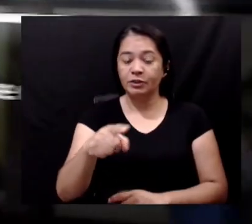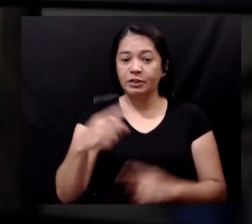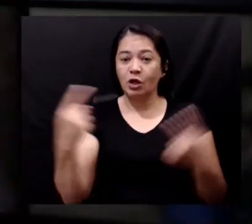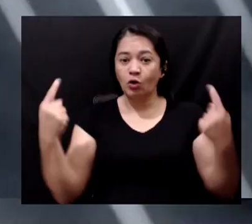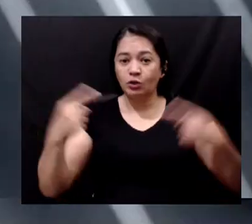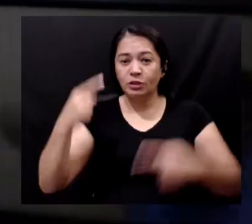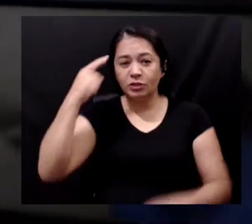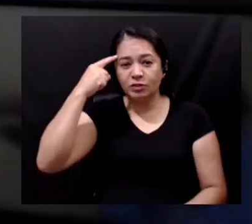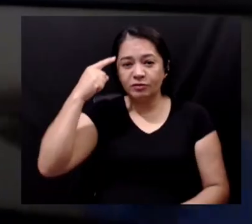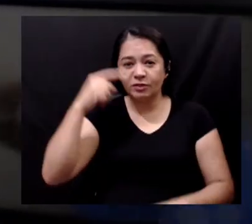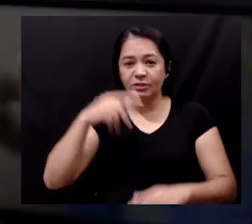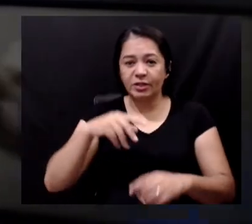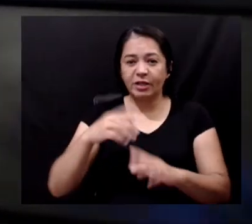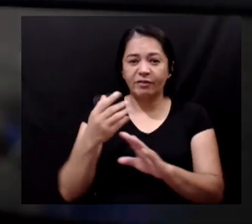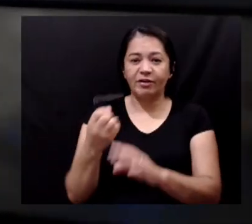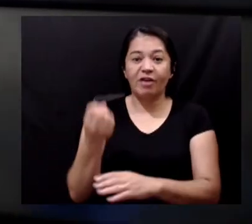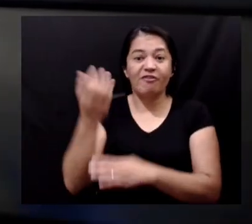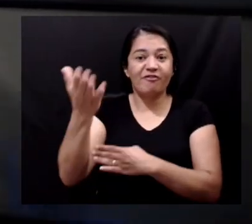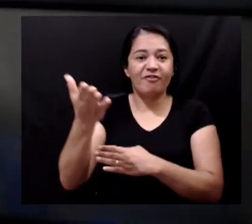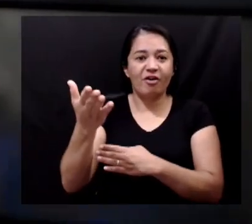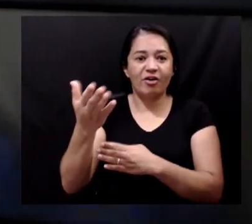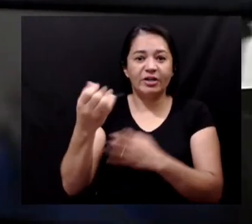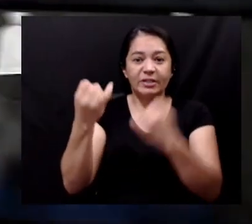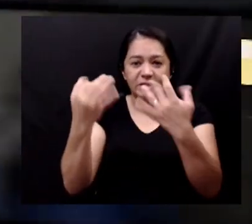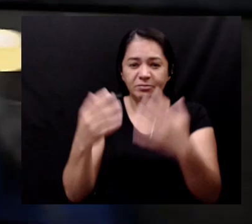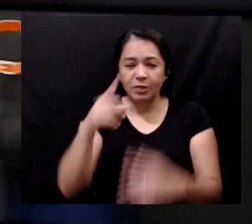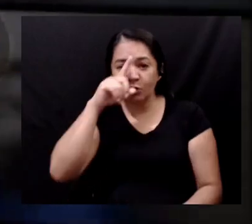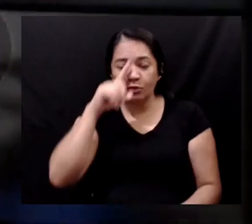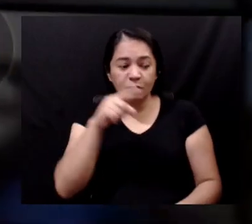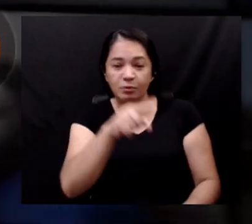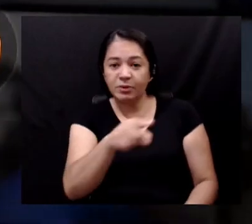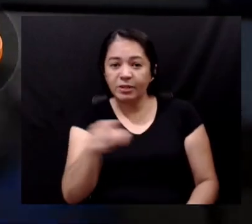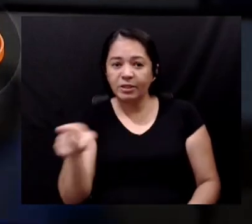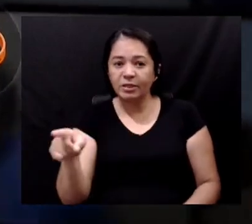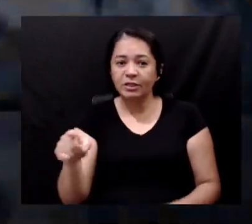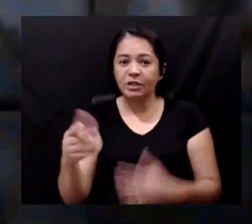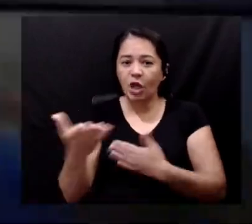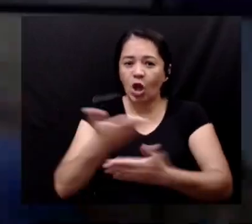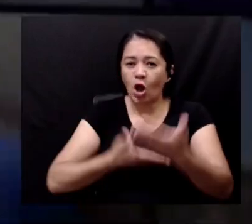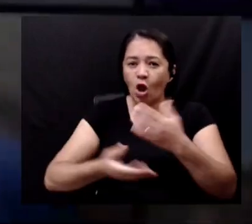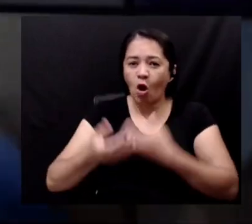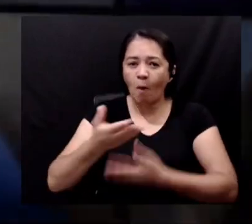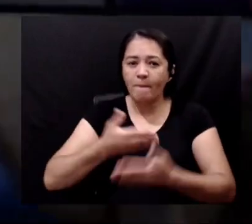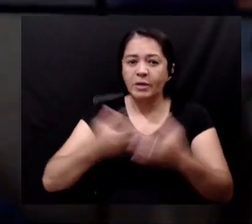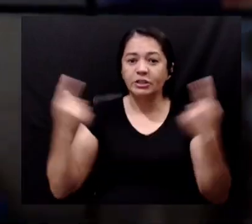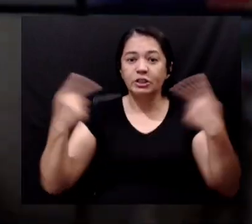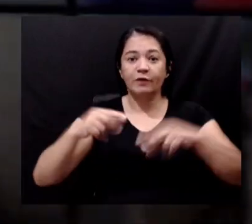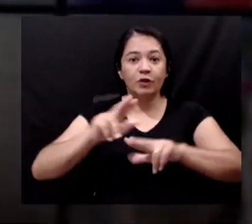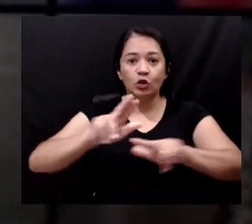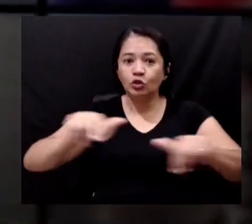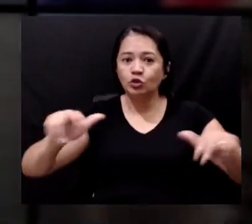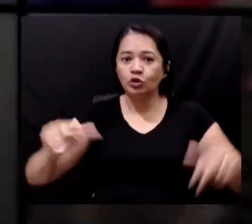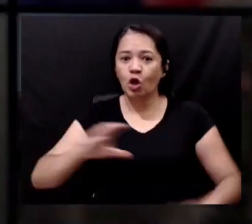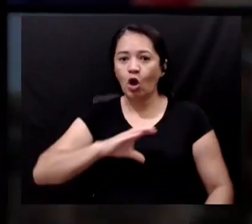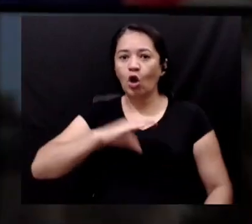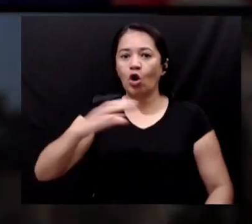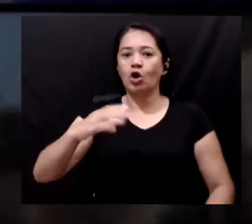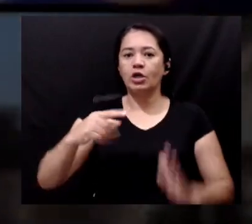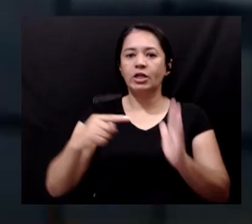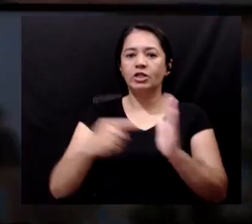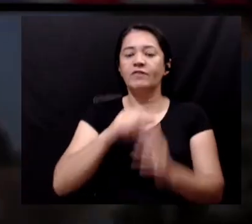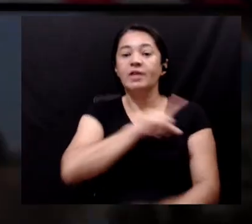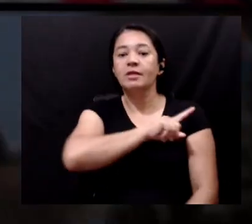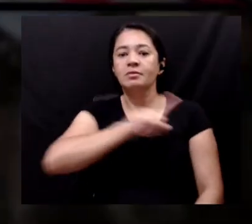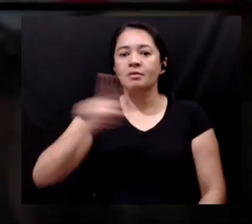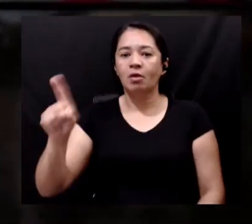fora. Explique os riscos para eles. Nunca compartilhe os desafios e tenha coragem de dizer não.